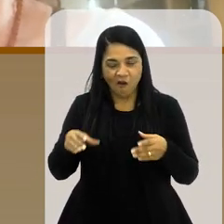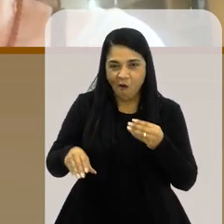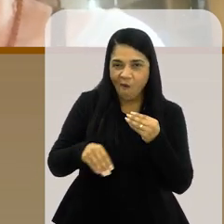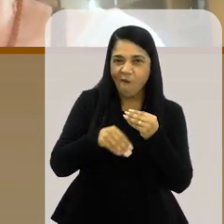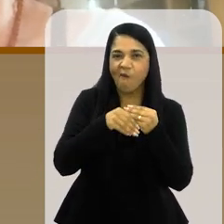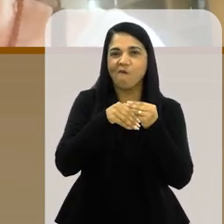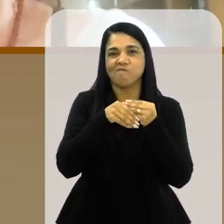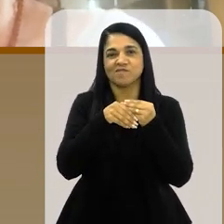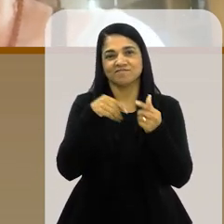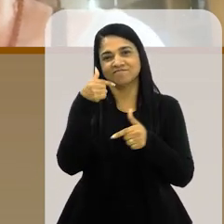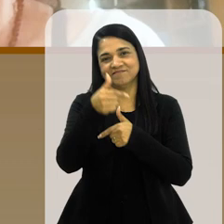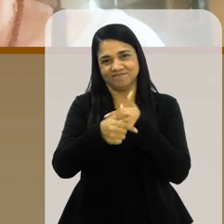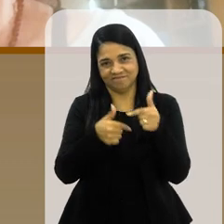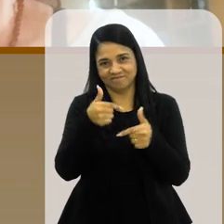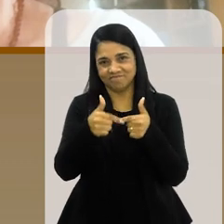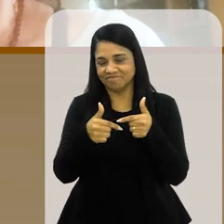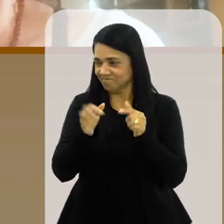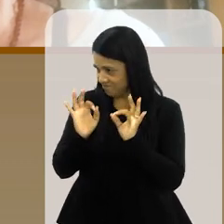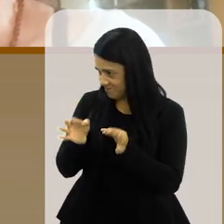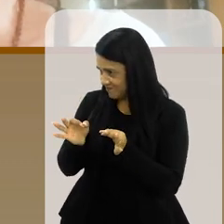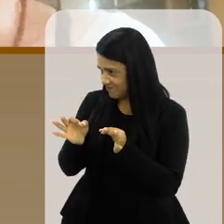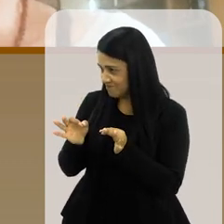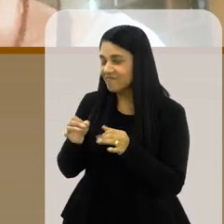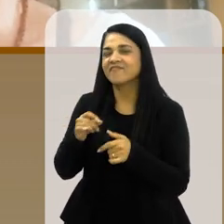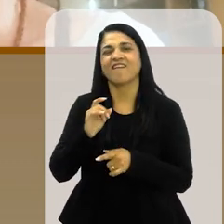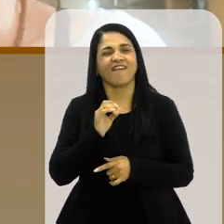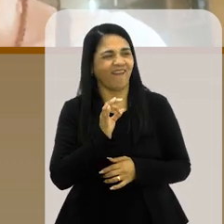também um pouco desse trabalho, né?